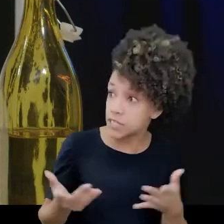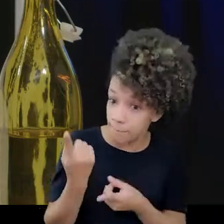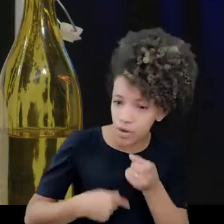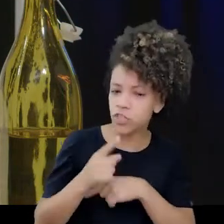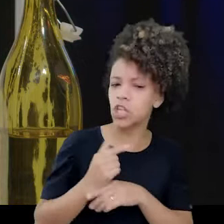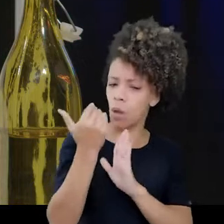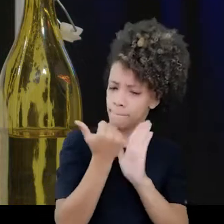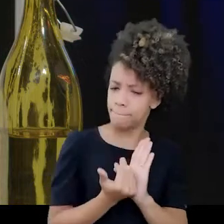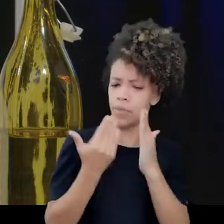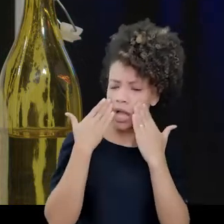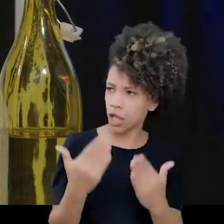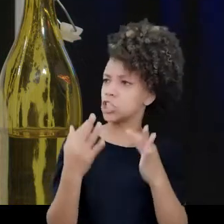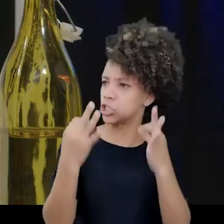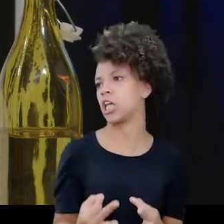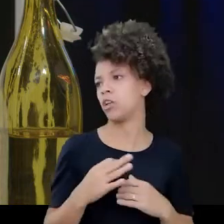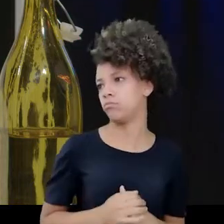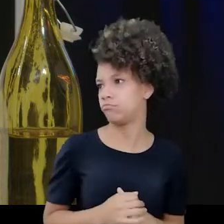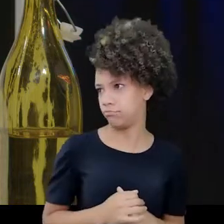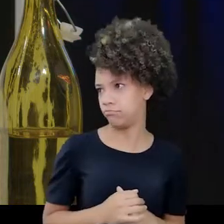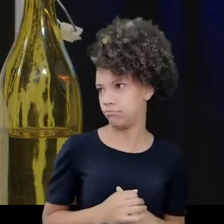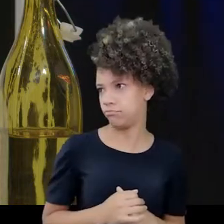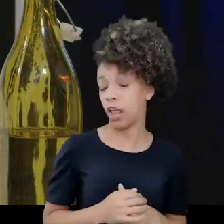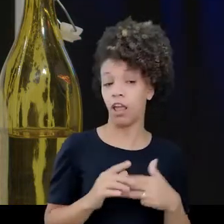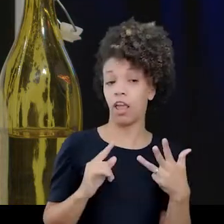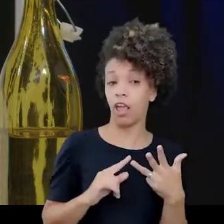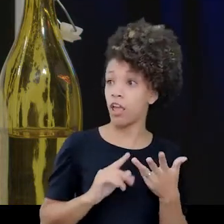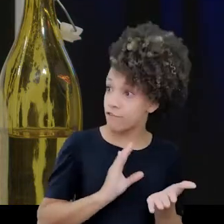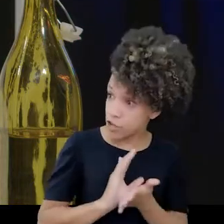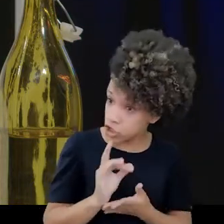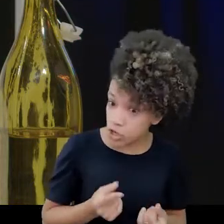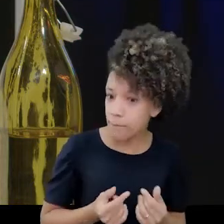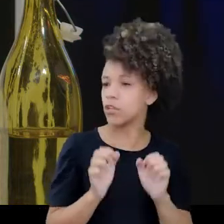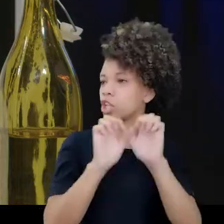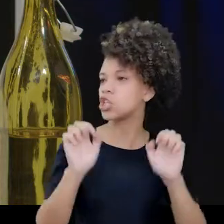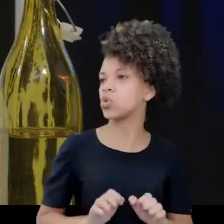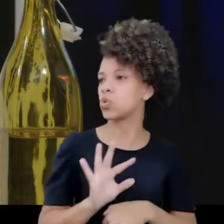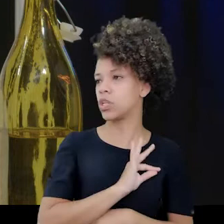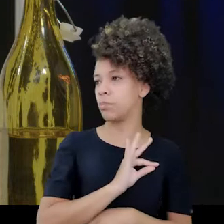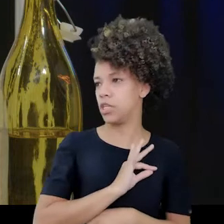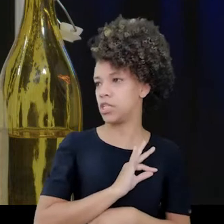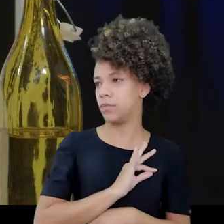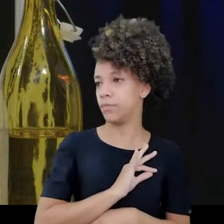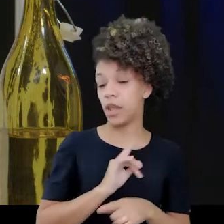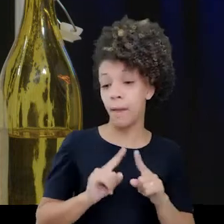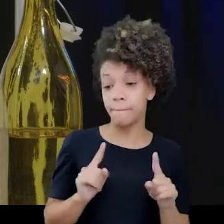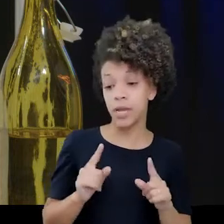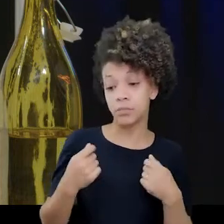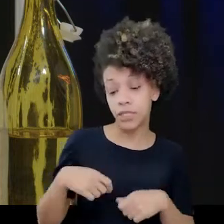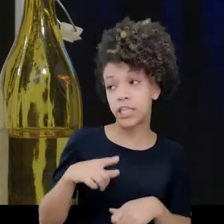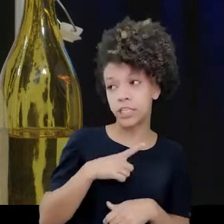ser promovidos com critério transparente e justo né você vai ter investimento na estrutura da polícia outra formação